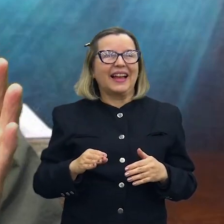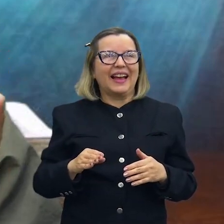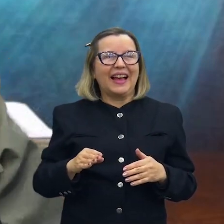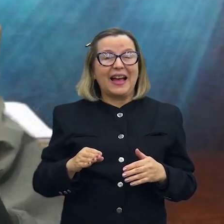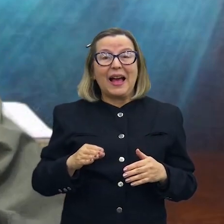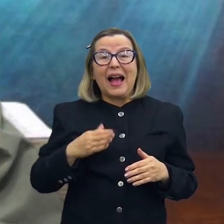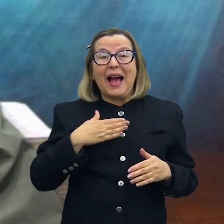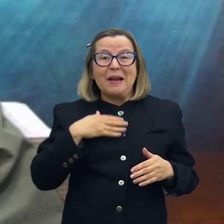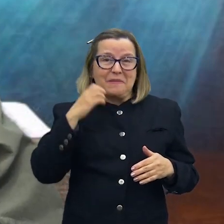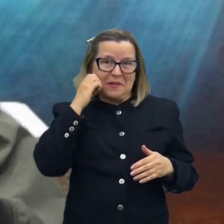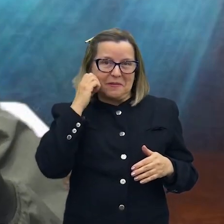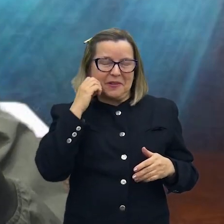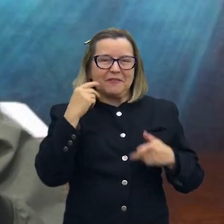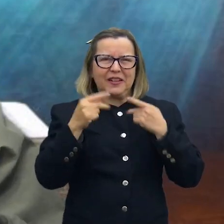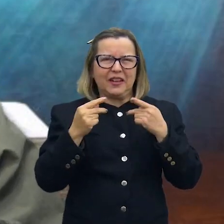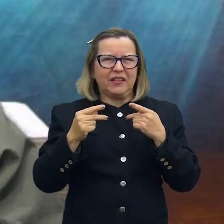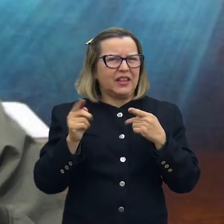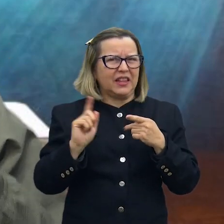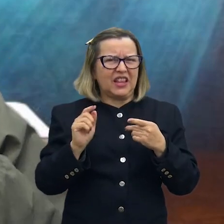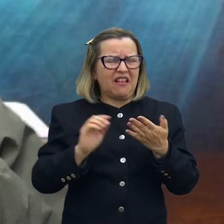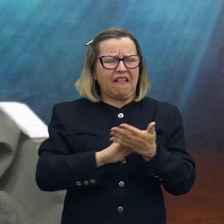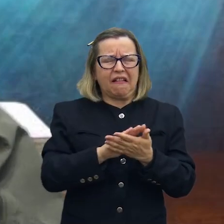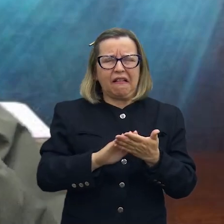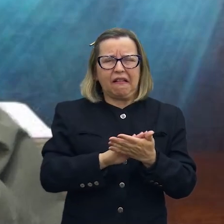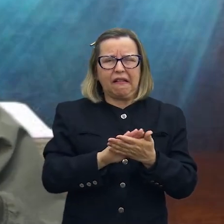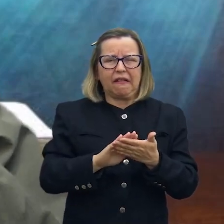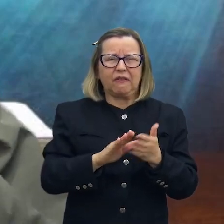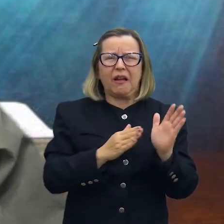né? Mão remissa, mão de preguiçoso.